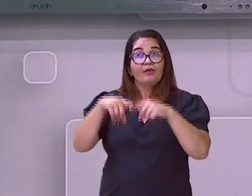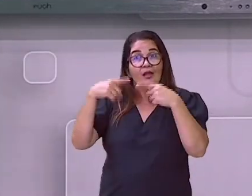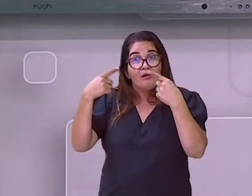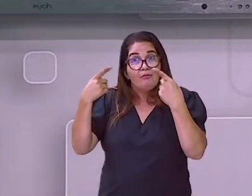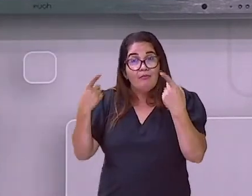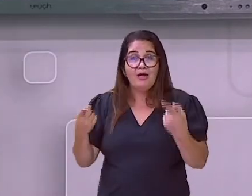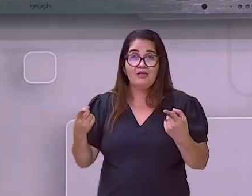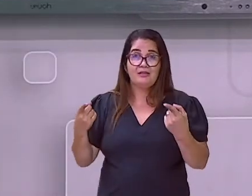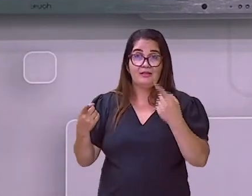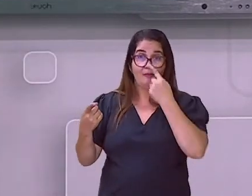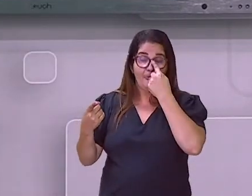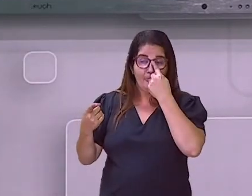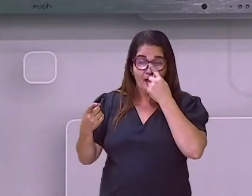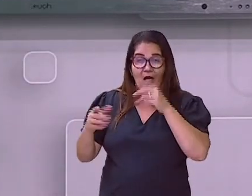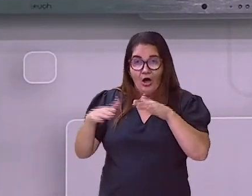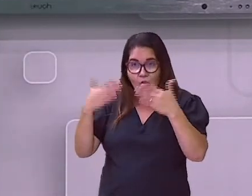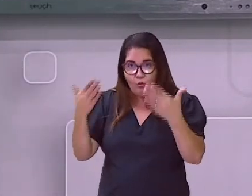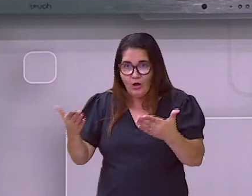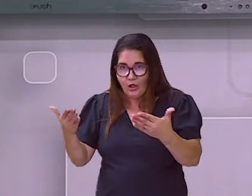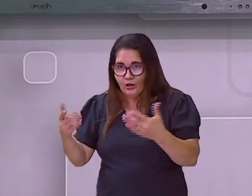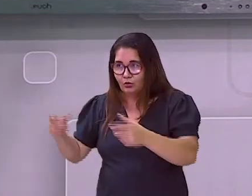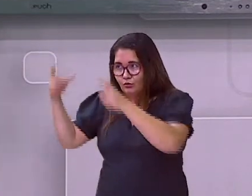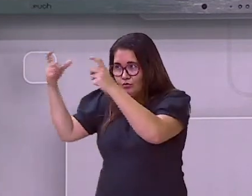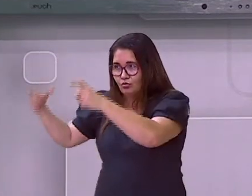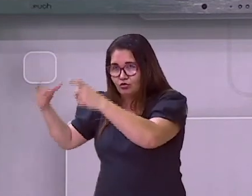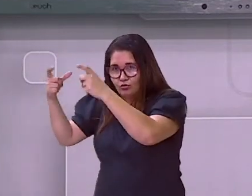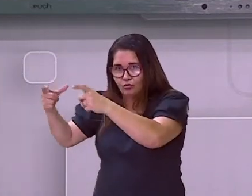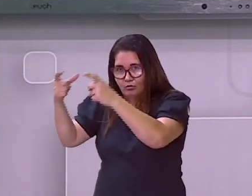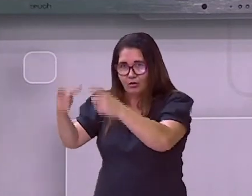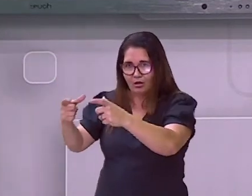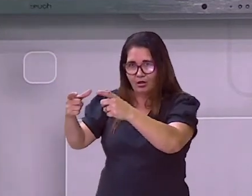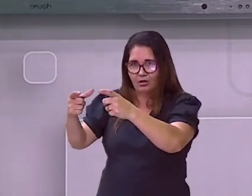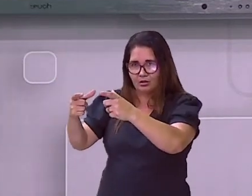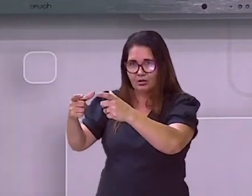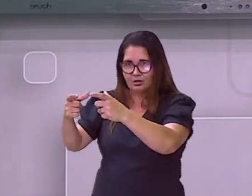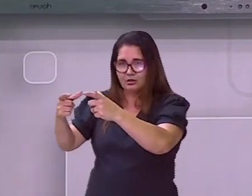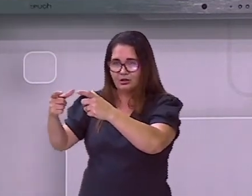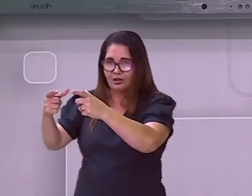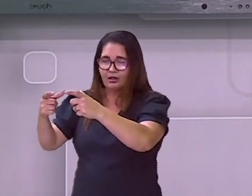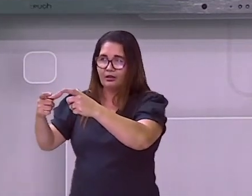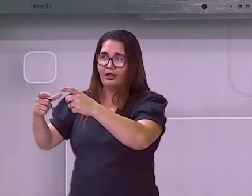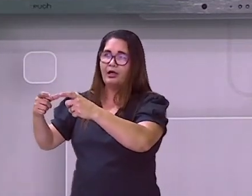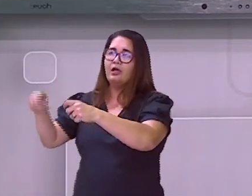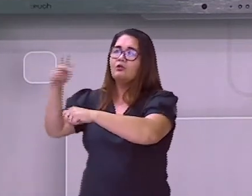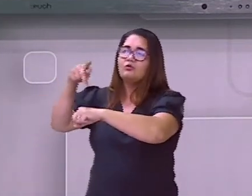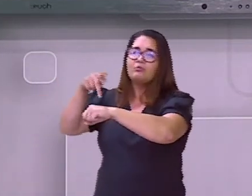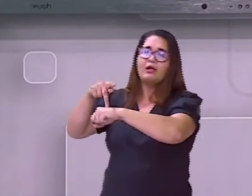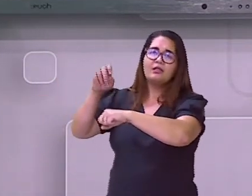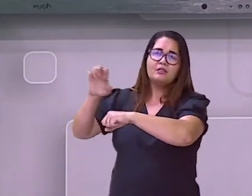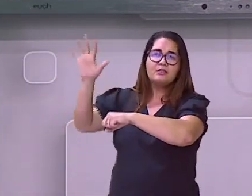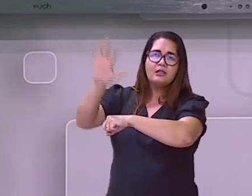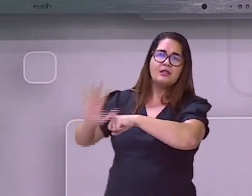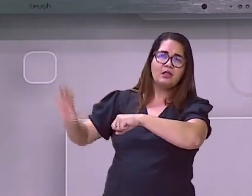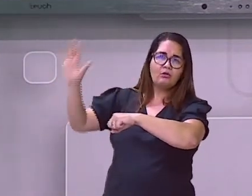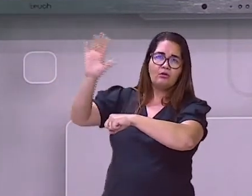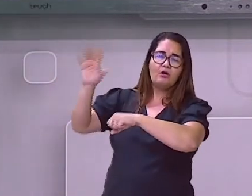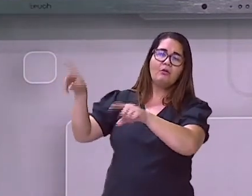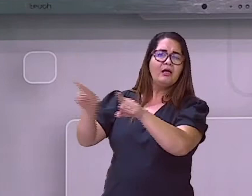produção arcaica, existem lugares aqui no leste europeu que ela acontece,